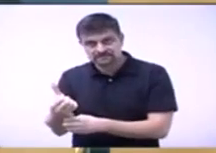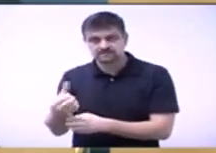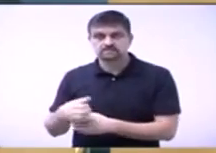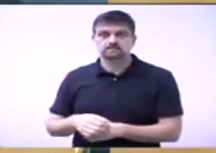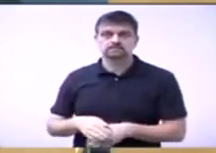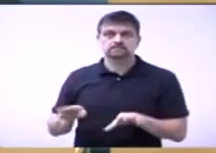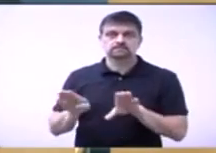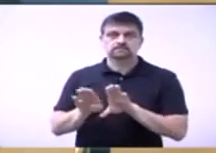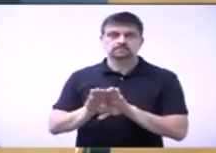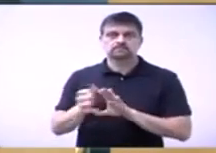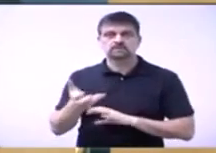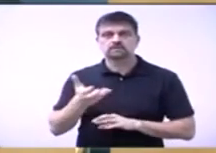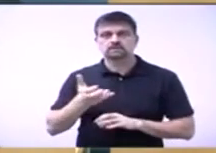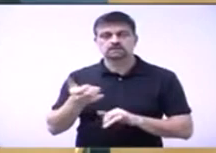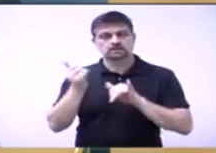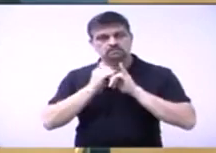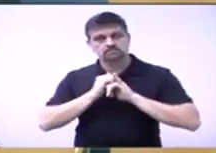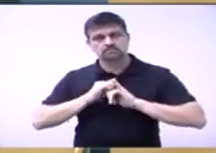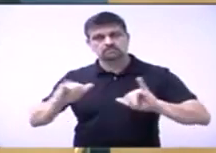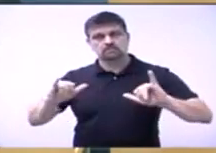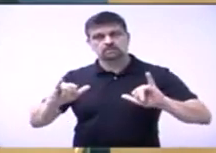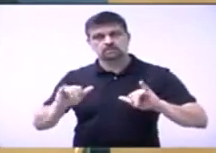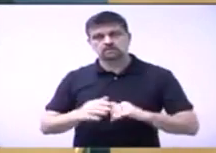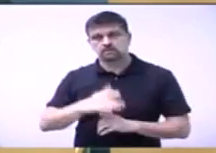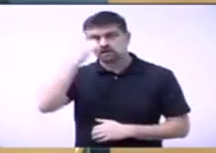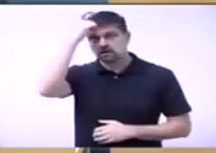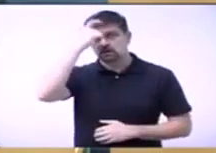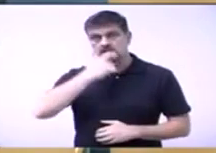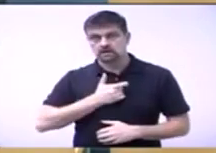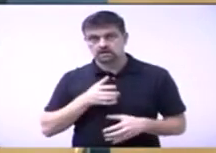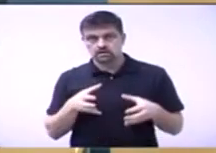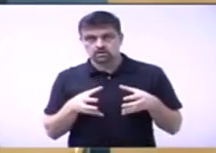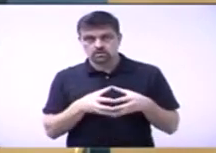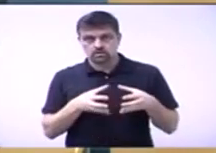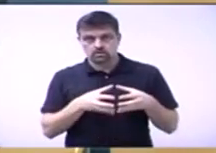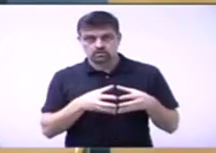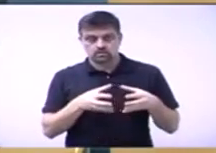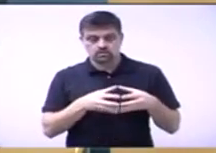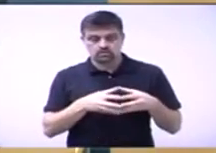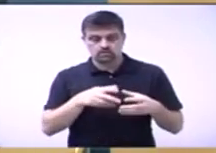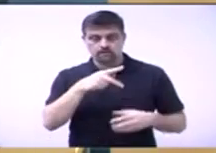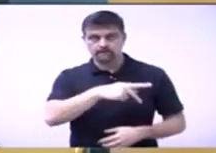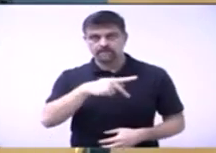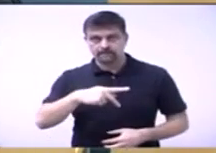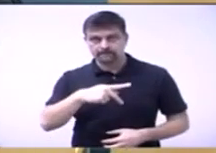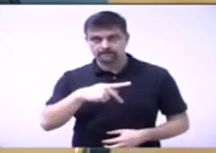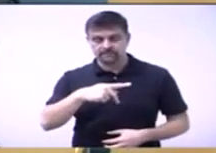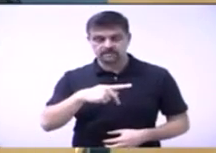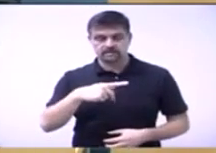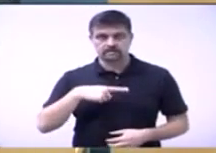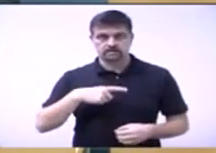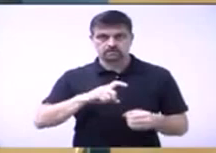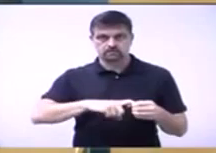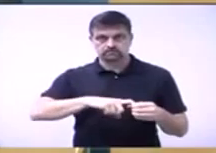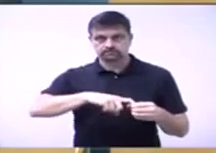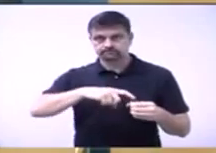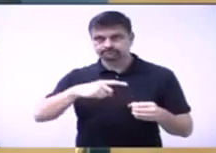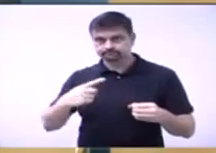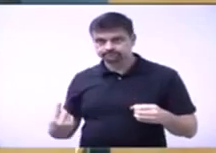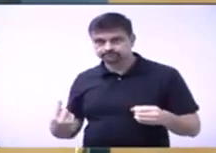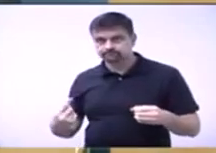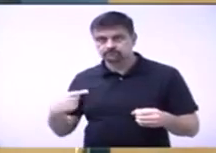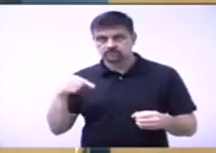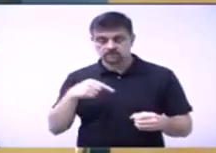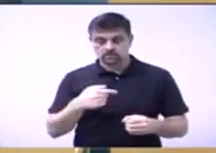Comunico aqui também o meu desligamento do Partido Progressista, partido esse que defendi a causa